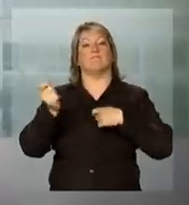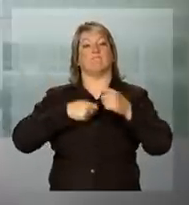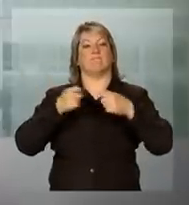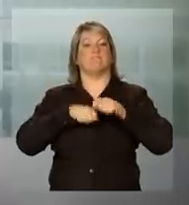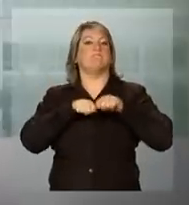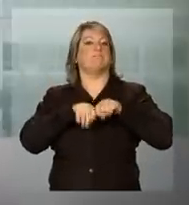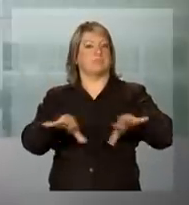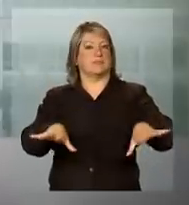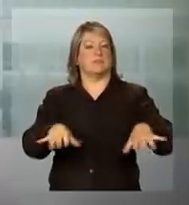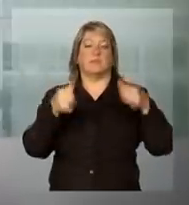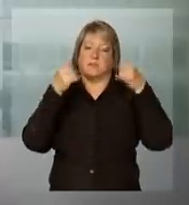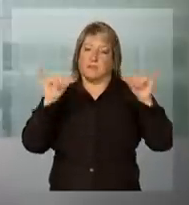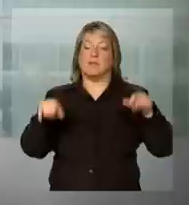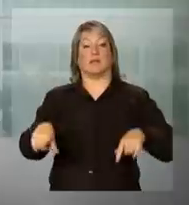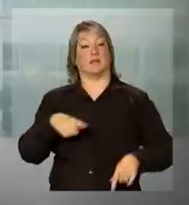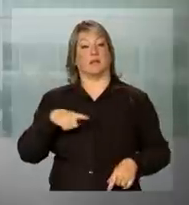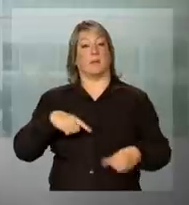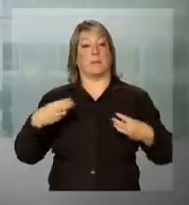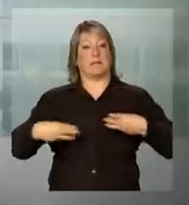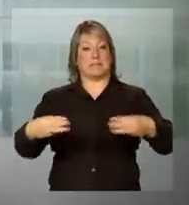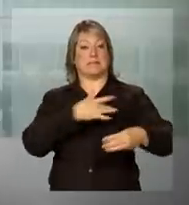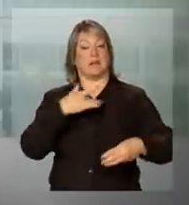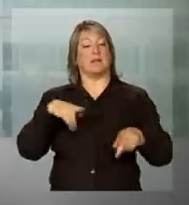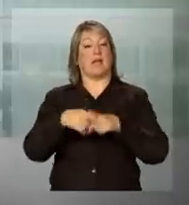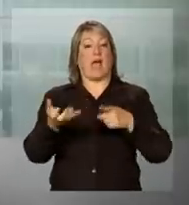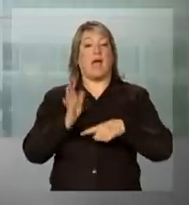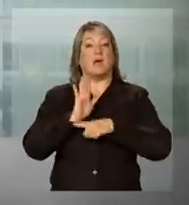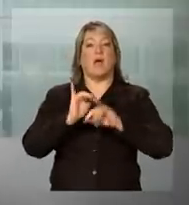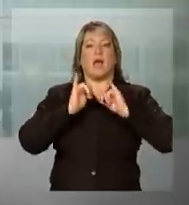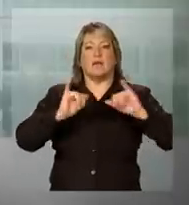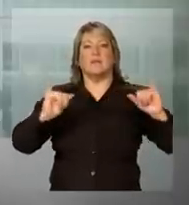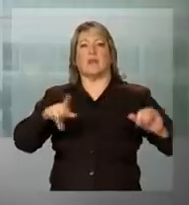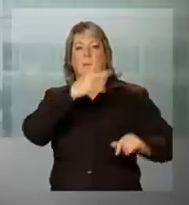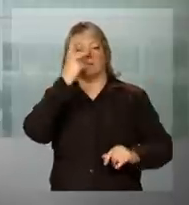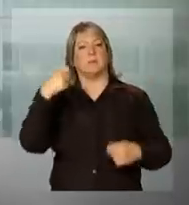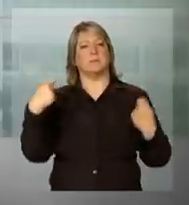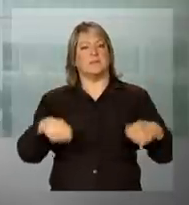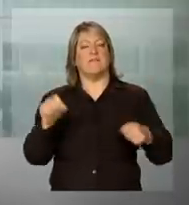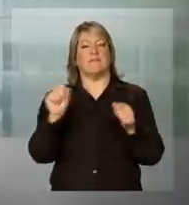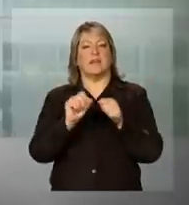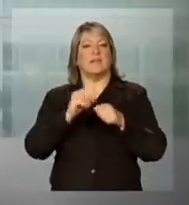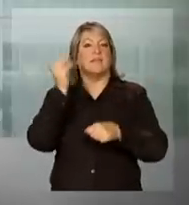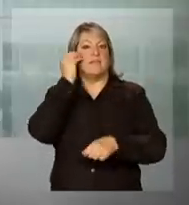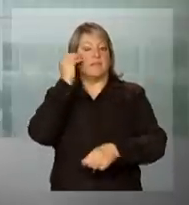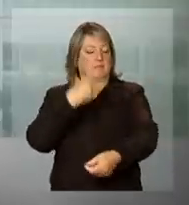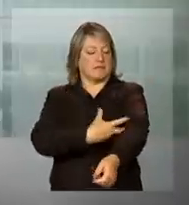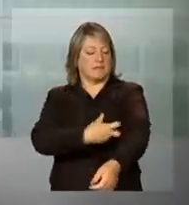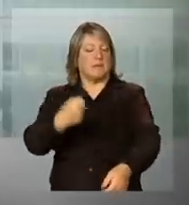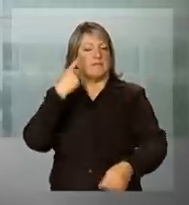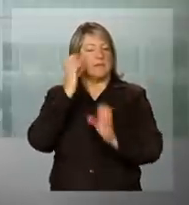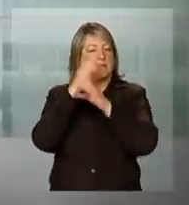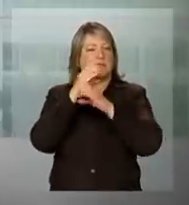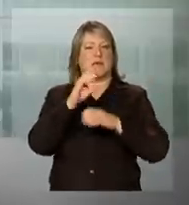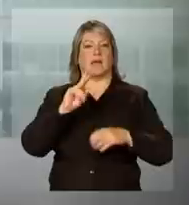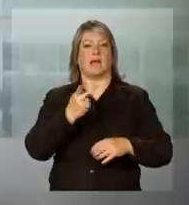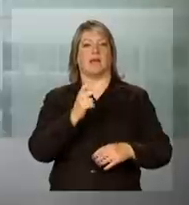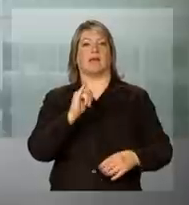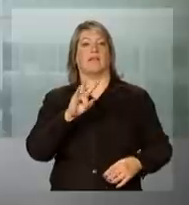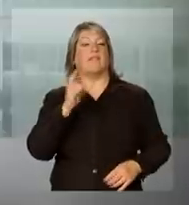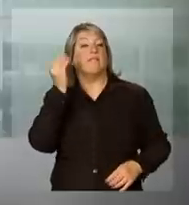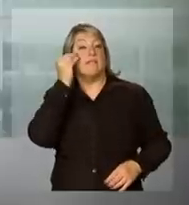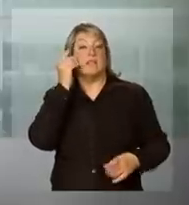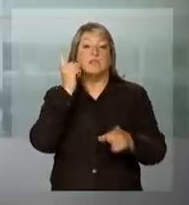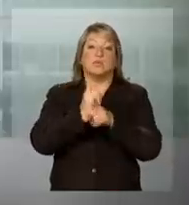Ministério da Saúde também quer incentivar as pessoas a fazer o teste rápido do HIV vamos voltar a conversar com a repórter Mara